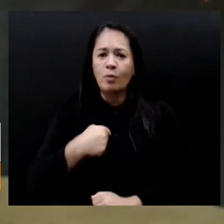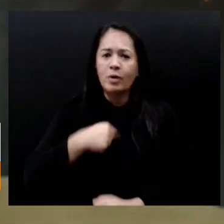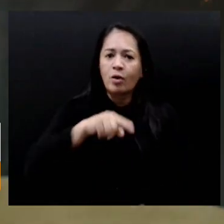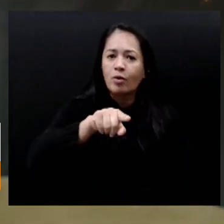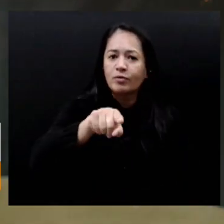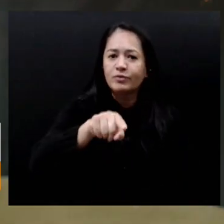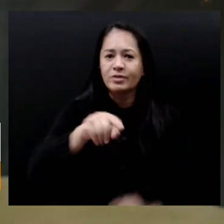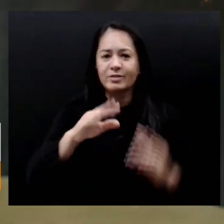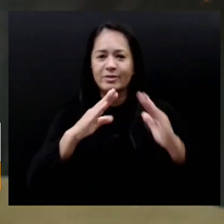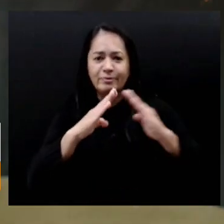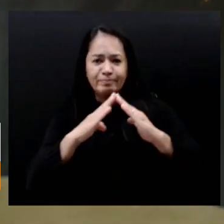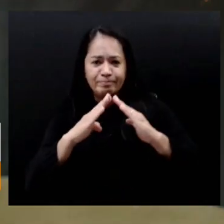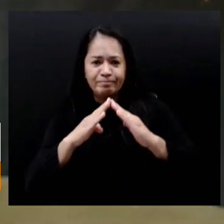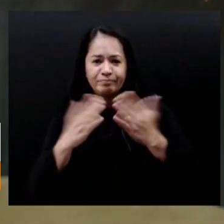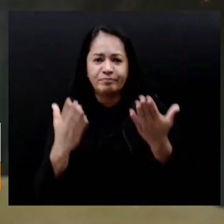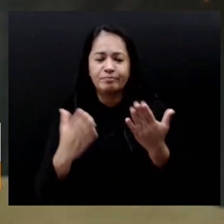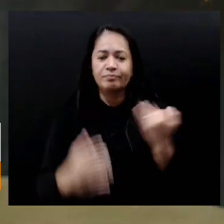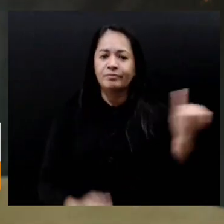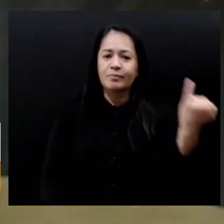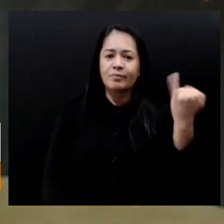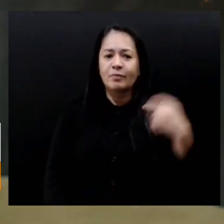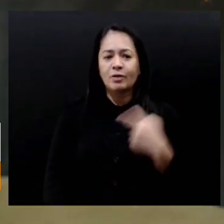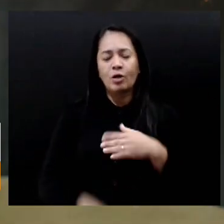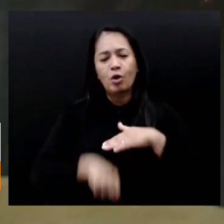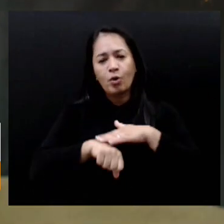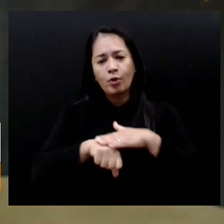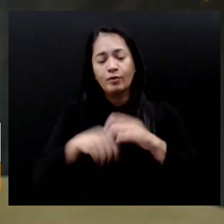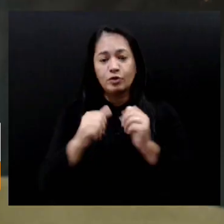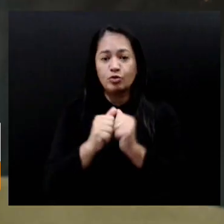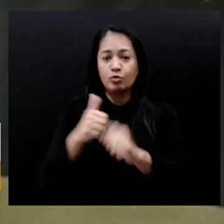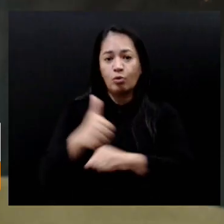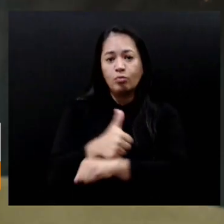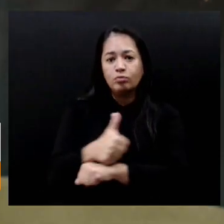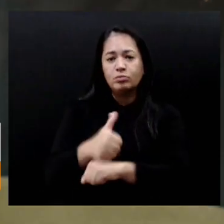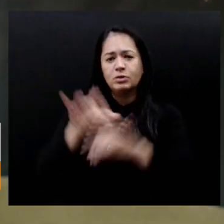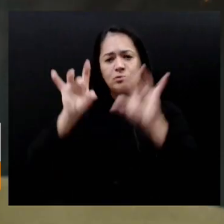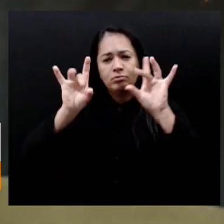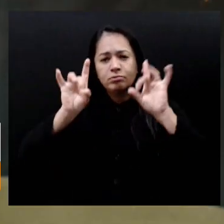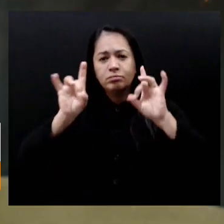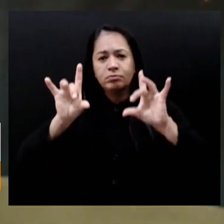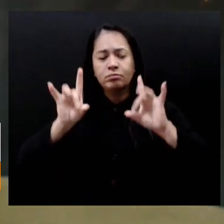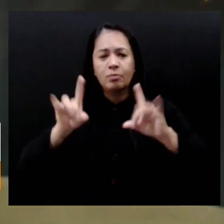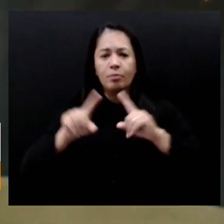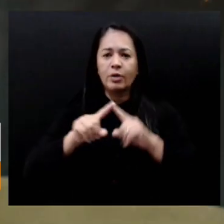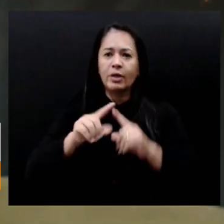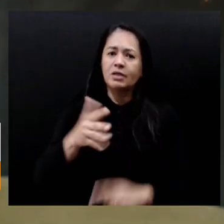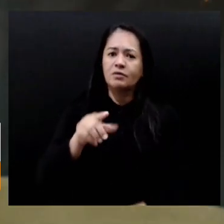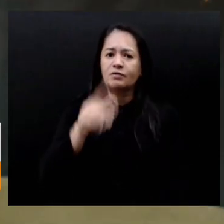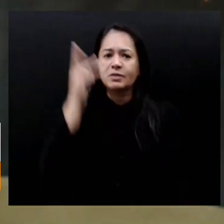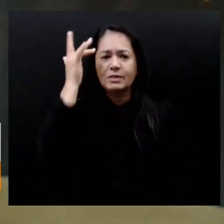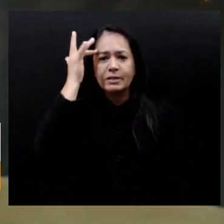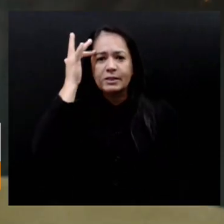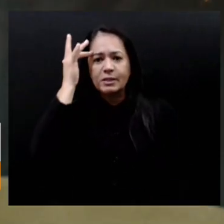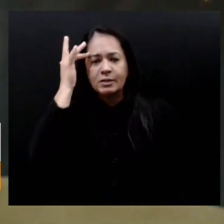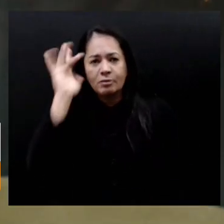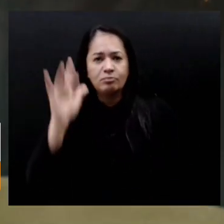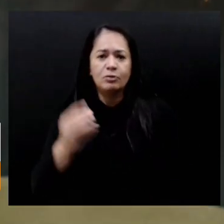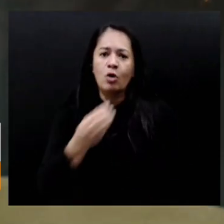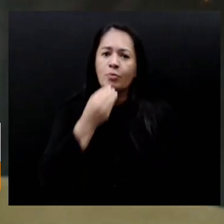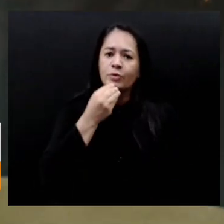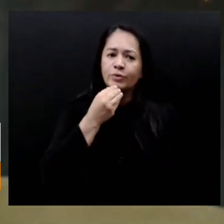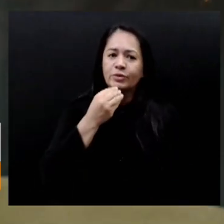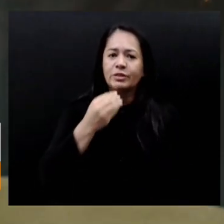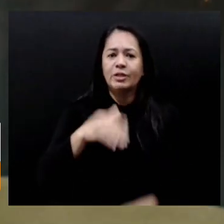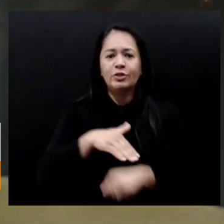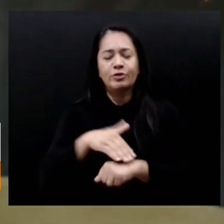que é importante a gente conversar com essas pessoas que são especialistas, porque às vezes você não tem oportunidade de conversar, né? E aí você